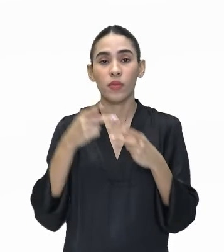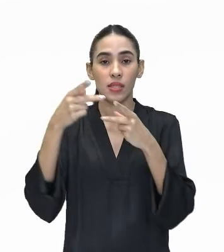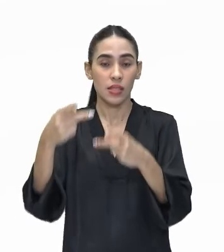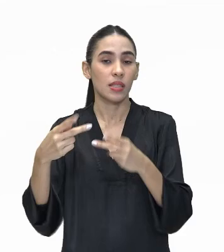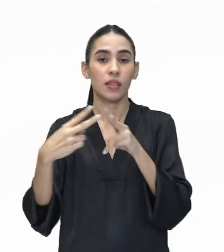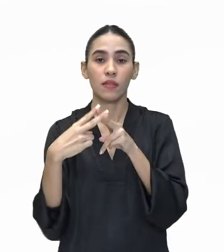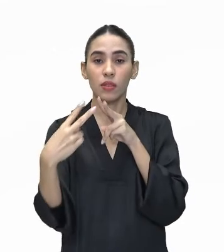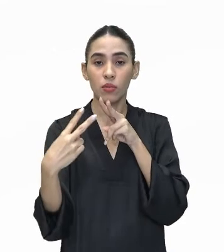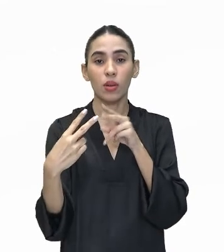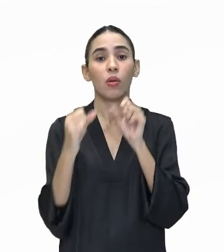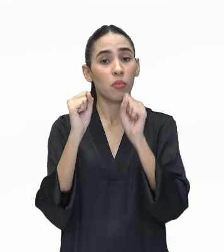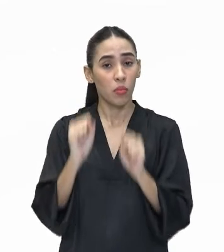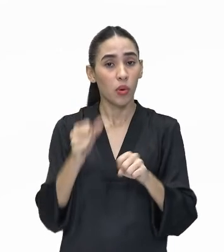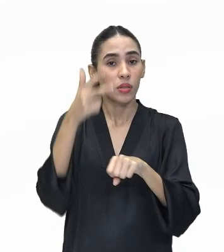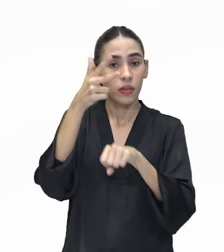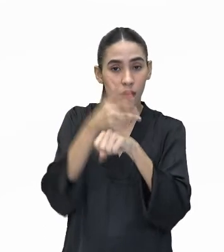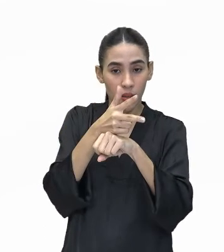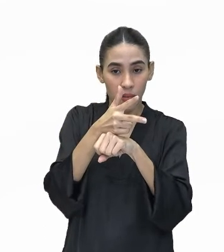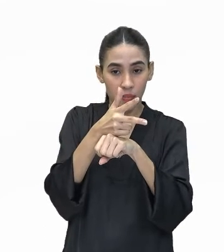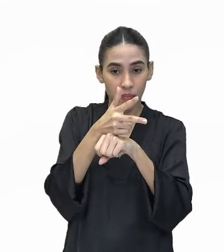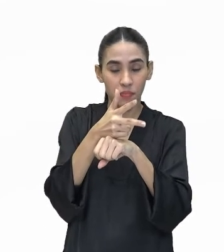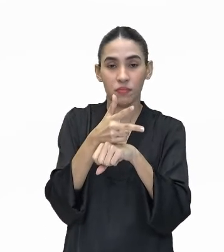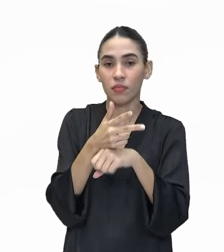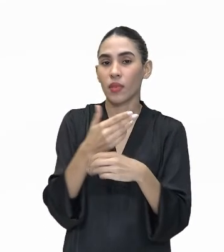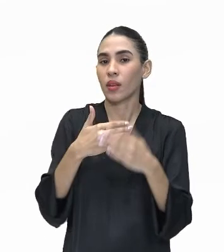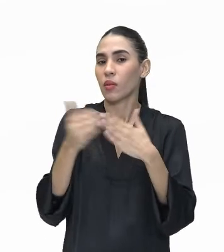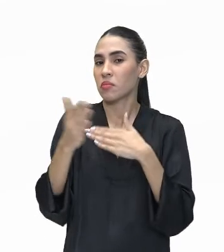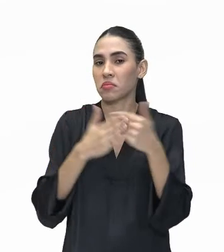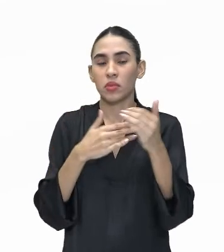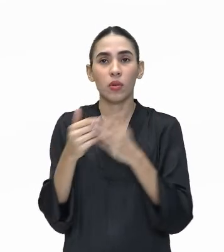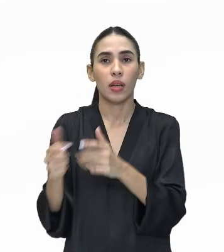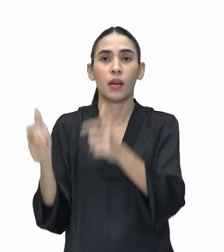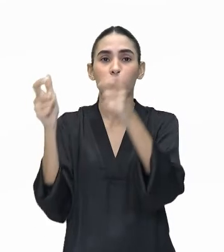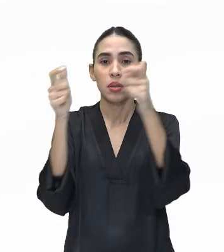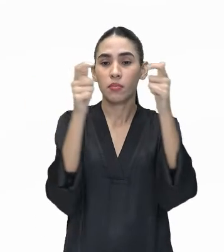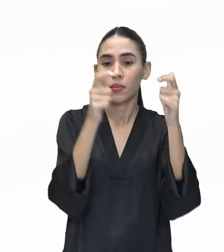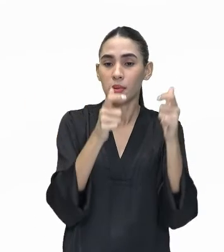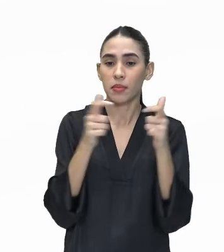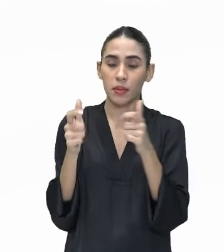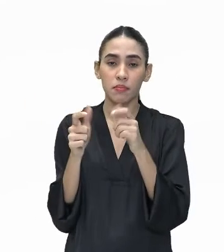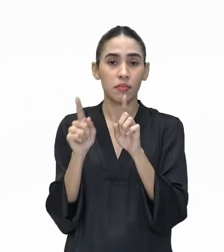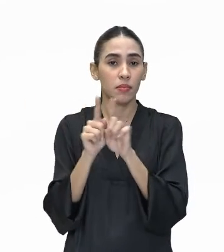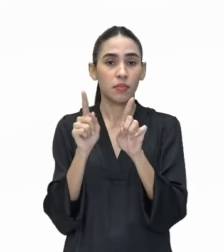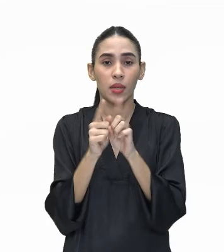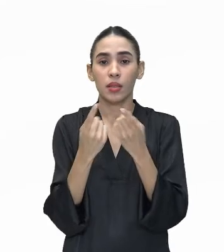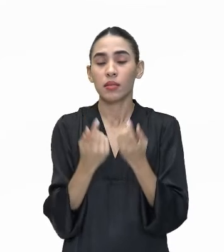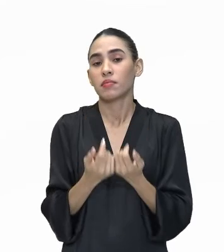pode filmar e pode ir em qualquer lugar do mundo e colocar